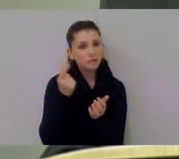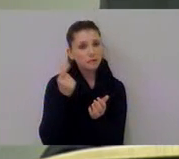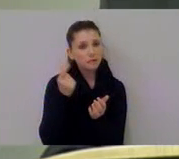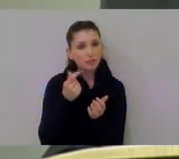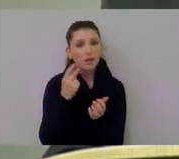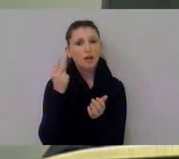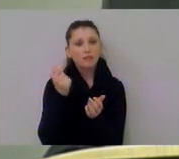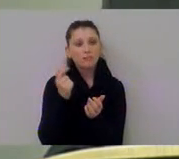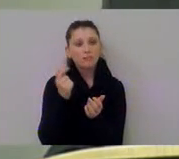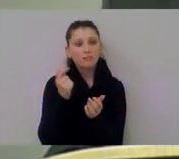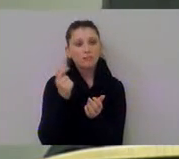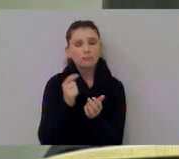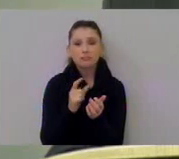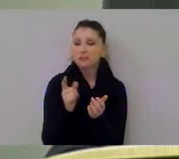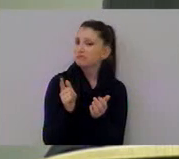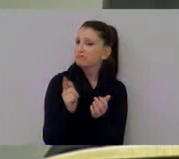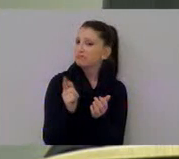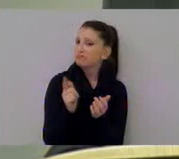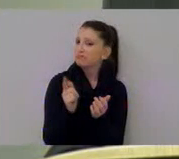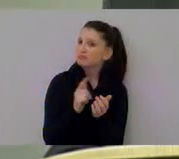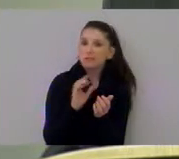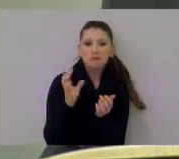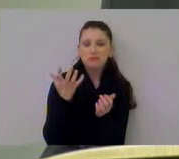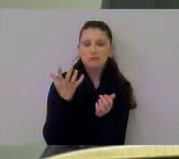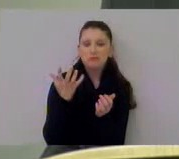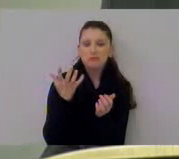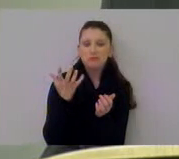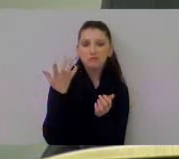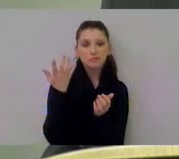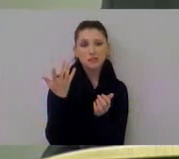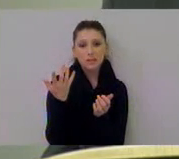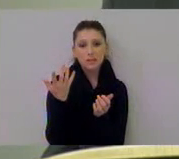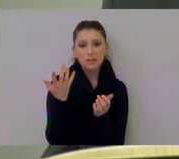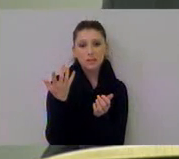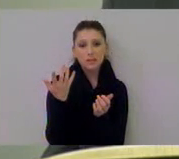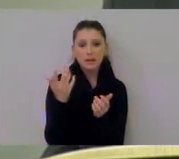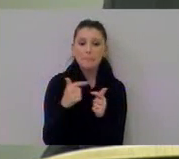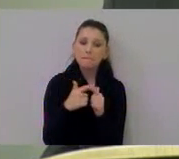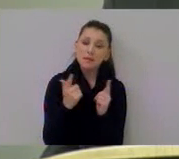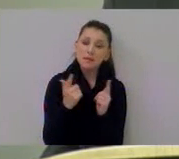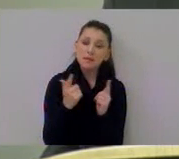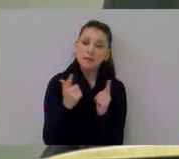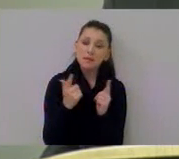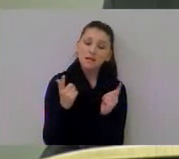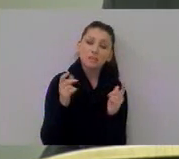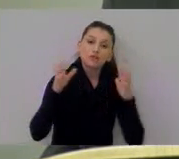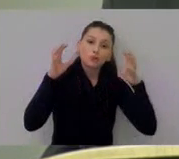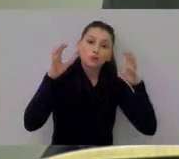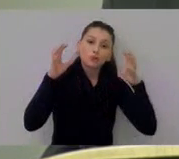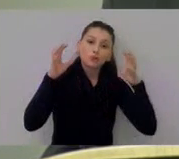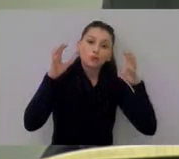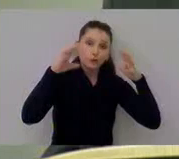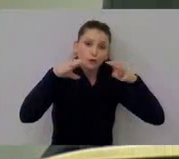foi muito grande, mas precisamos